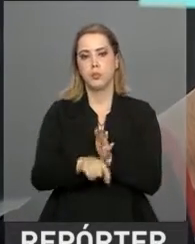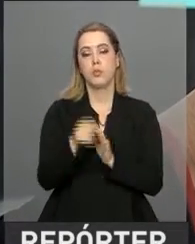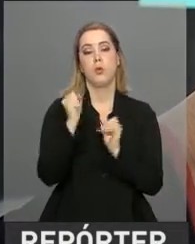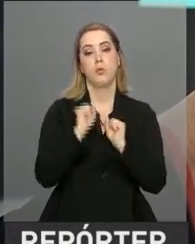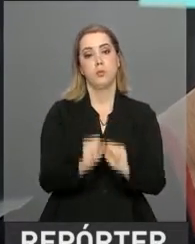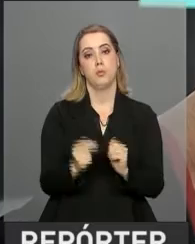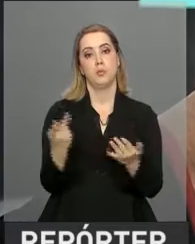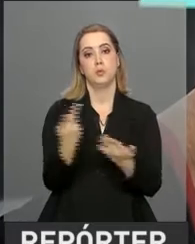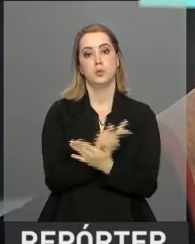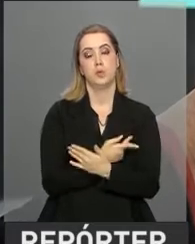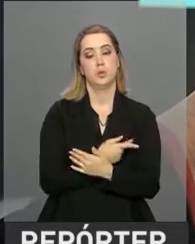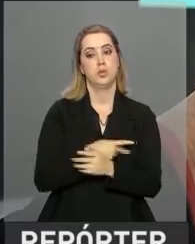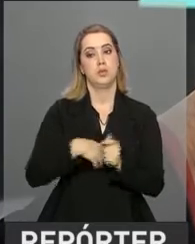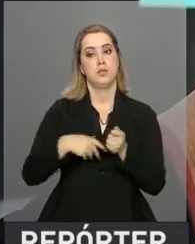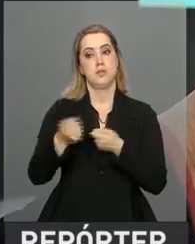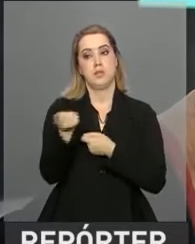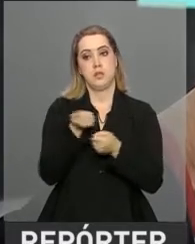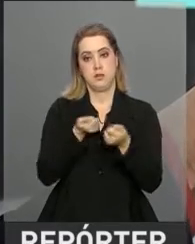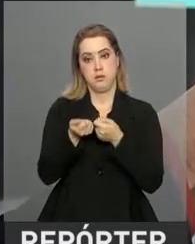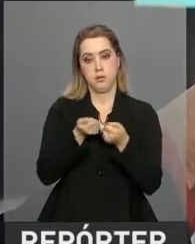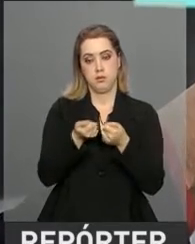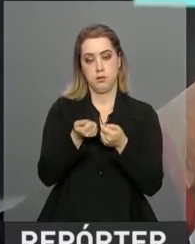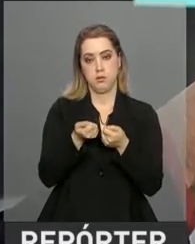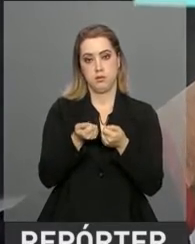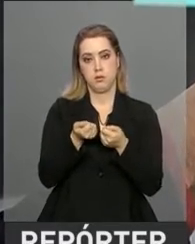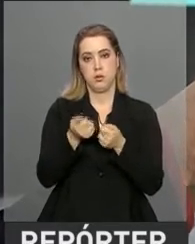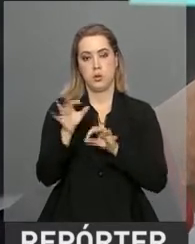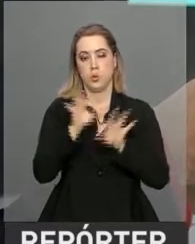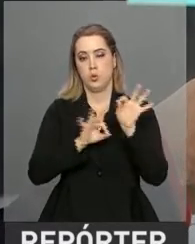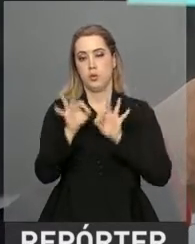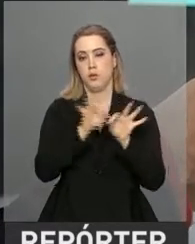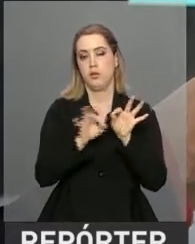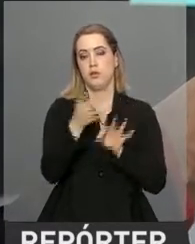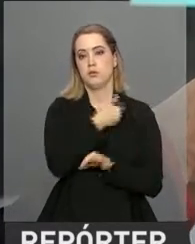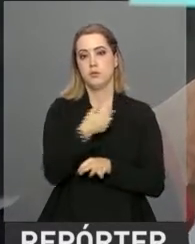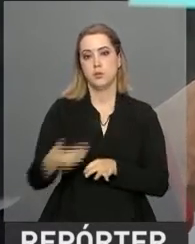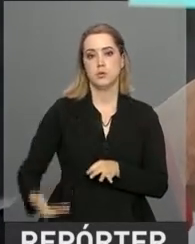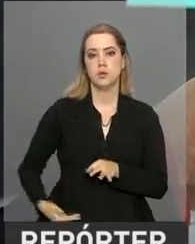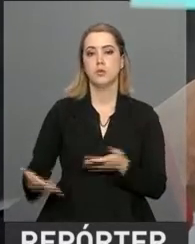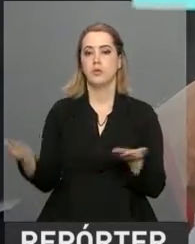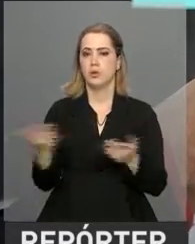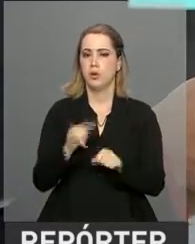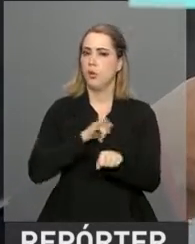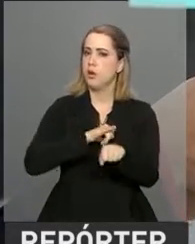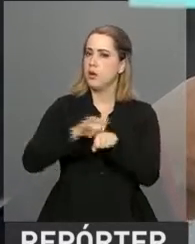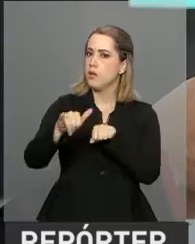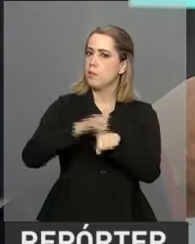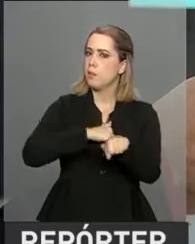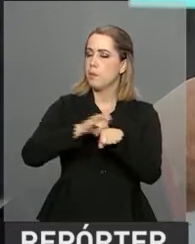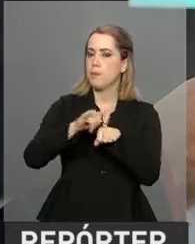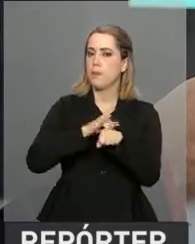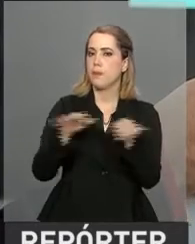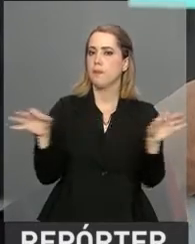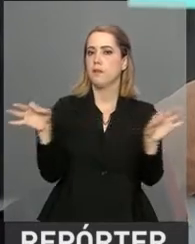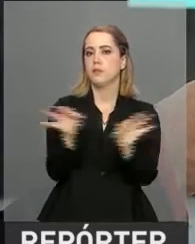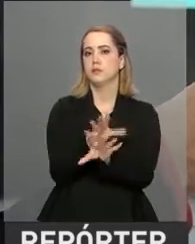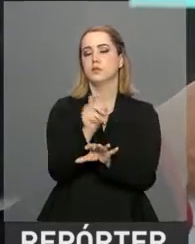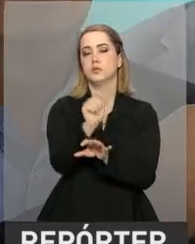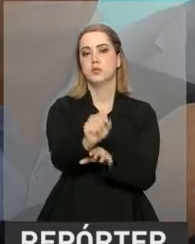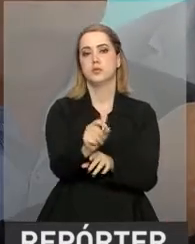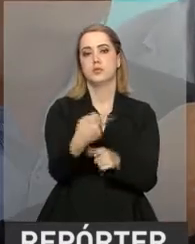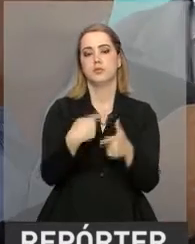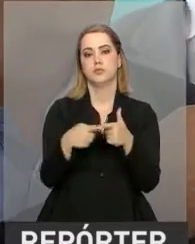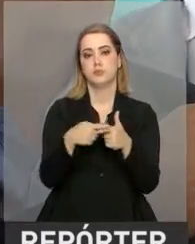coordenada pelo governo e se transformar em estratégias que resolvam problemas que travam o desenvolvimento